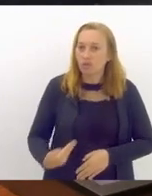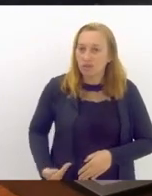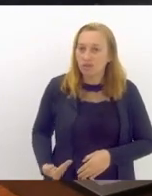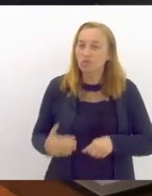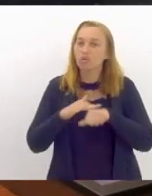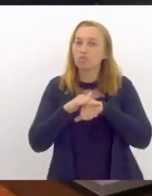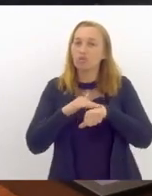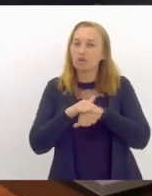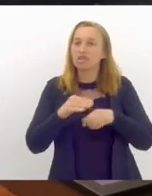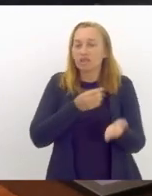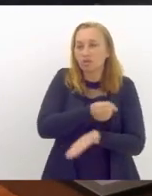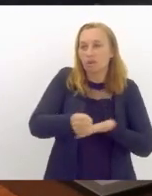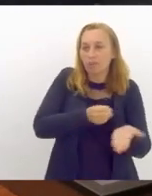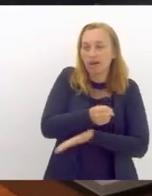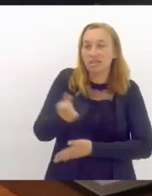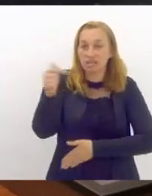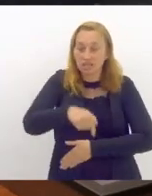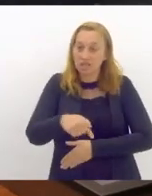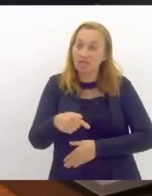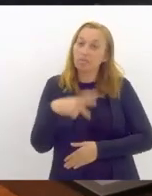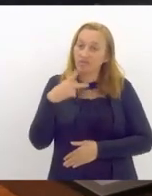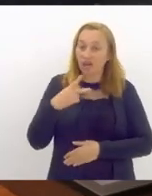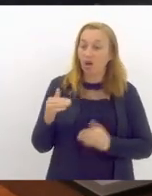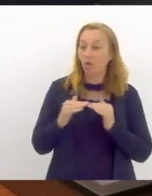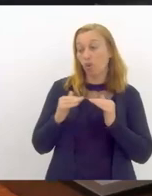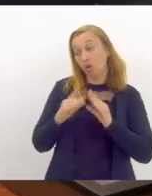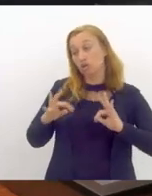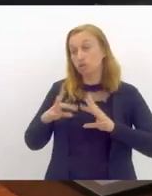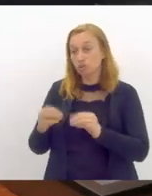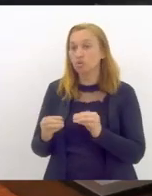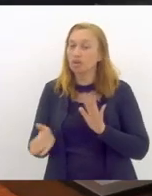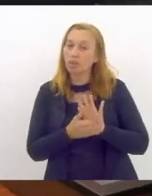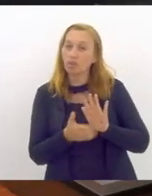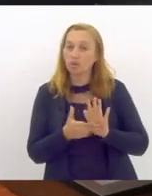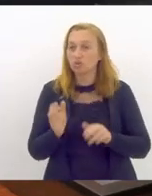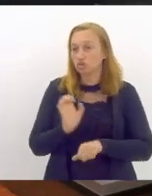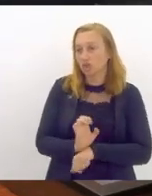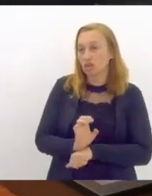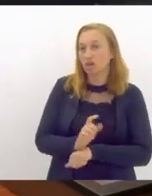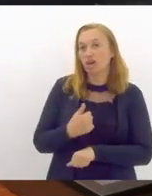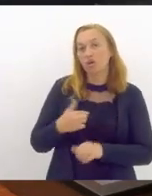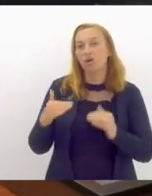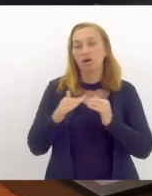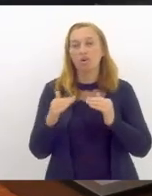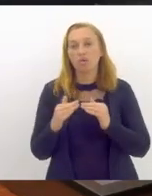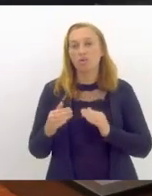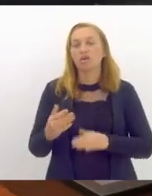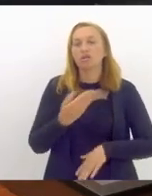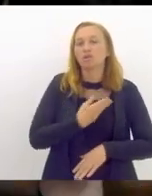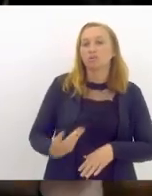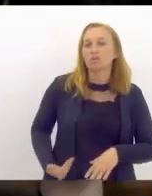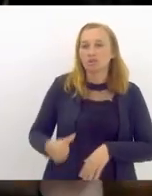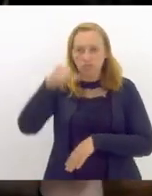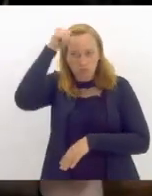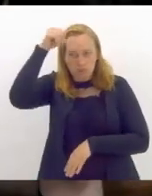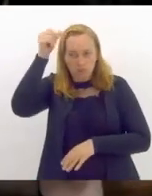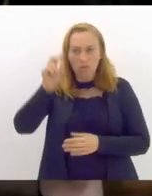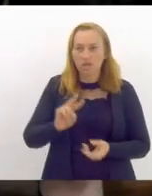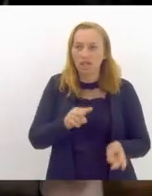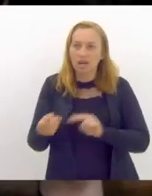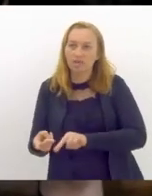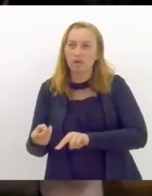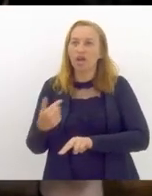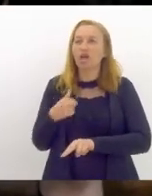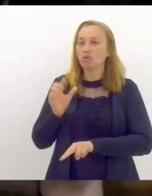conversasse com a base dele aqui para dizer então todo mundo de acordo é a proposta do Estado eu estou de acordo já com a proposta do governador Cláudio que ele caminhar